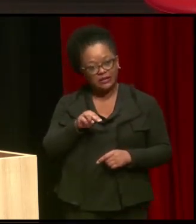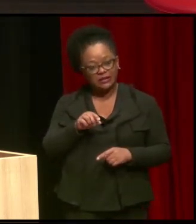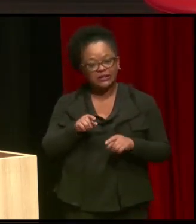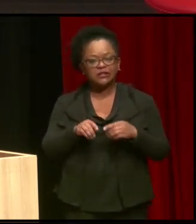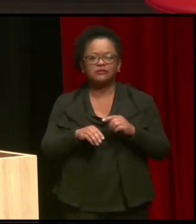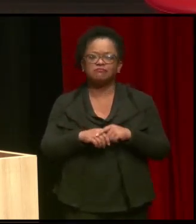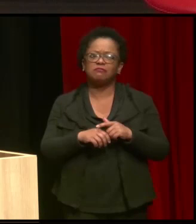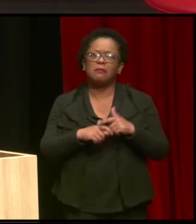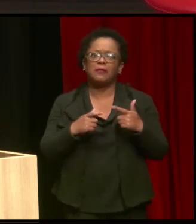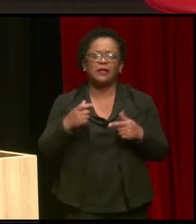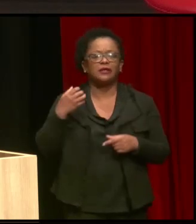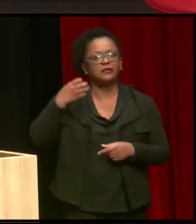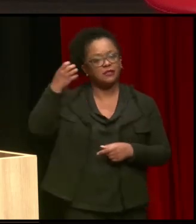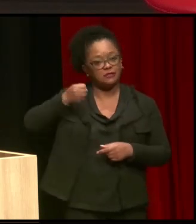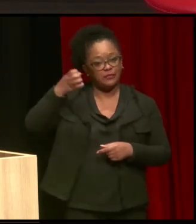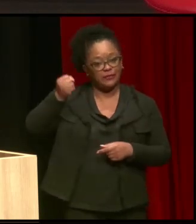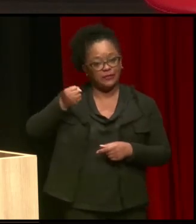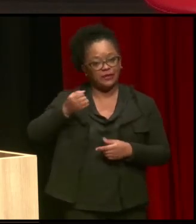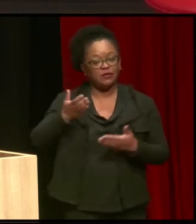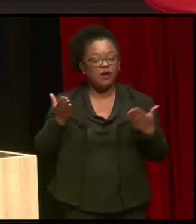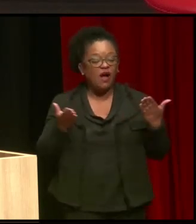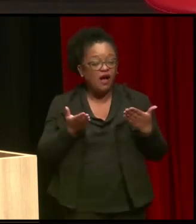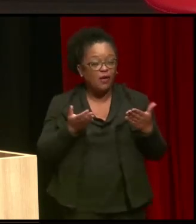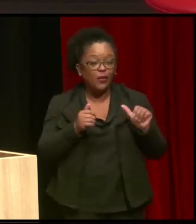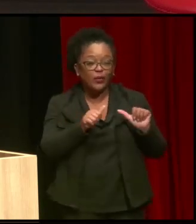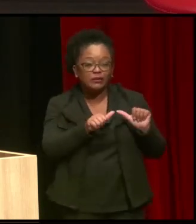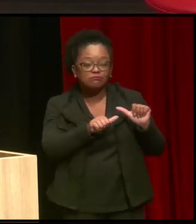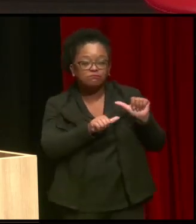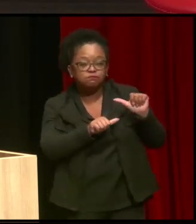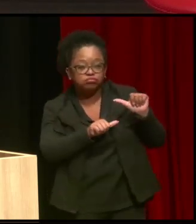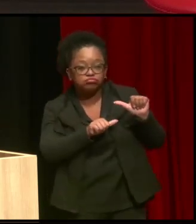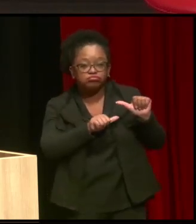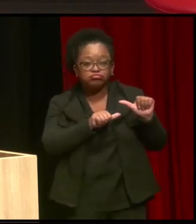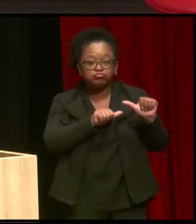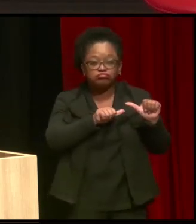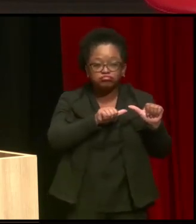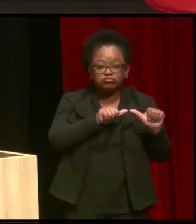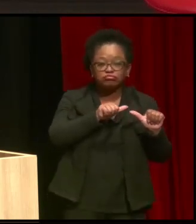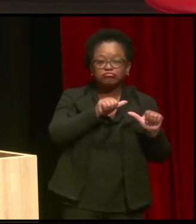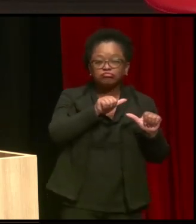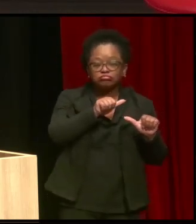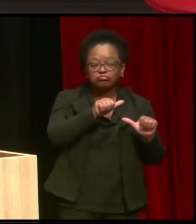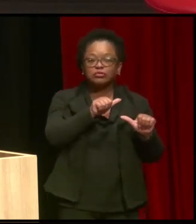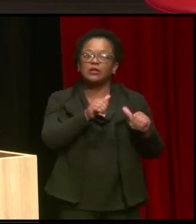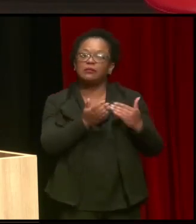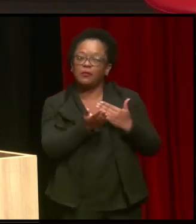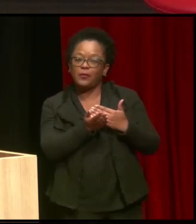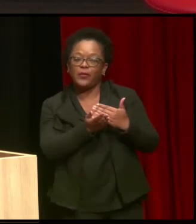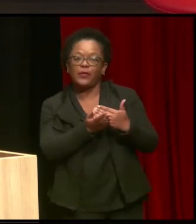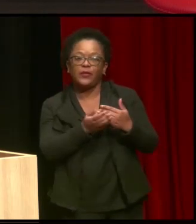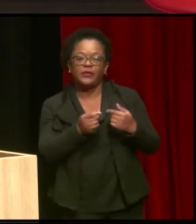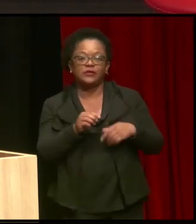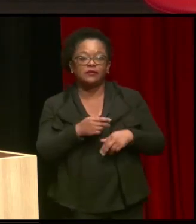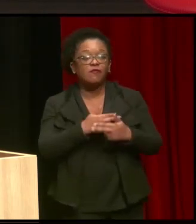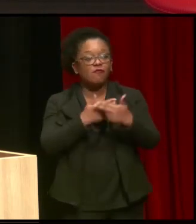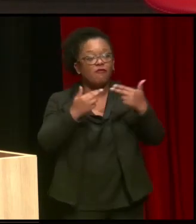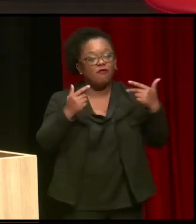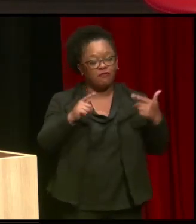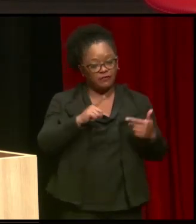A nossa igreja está mudando muito. Nos Estados Unidos ainda ela está em transição. Tem vários lugares, tem pessoas como eu, como